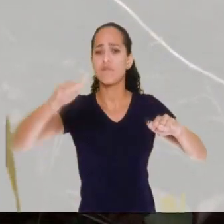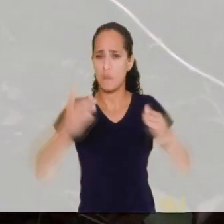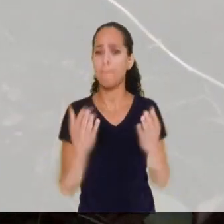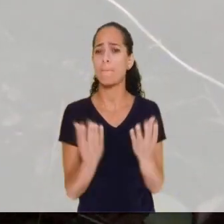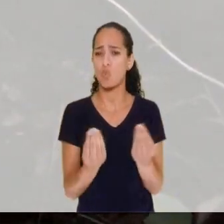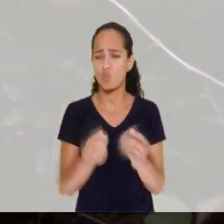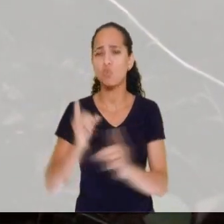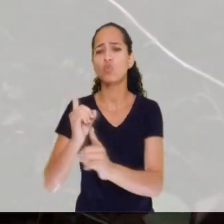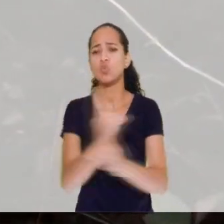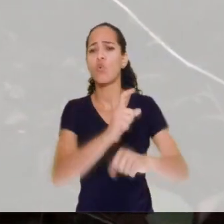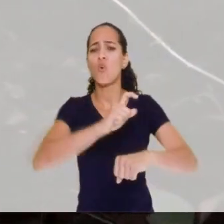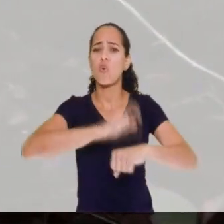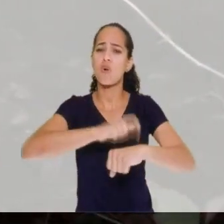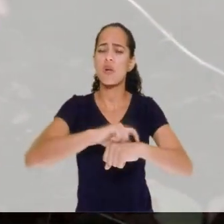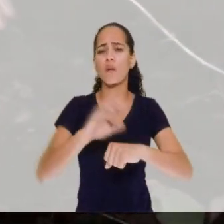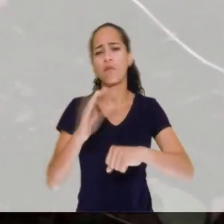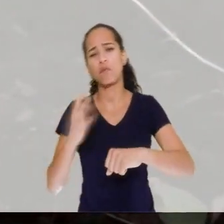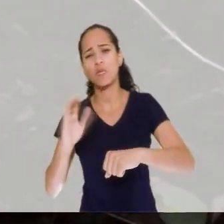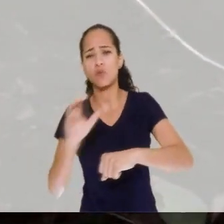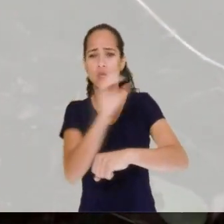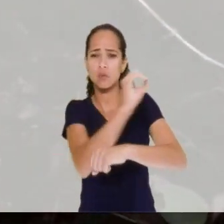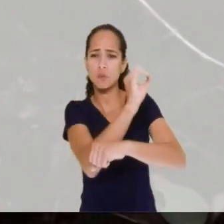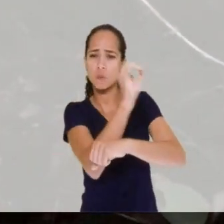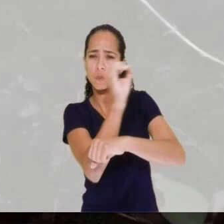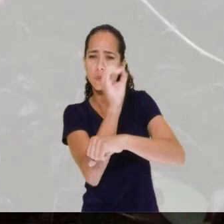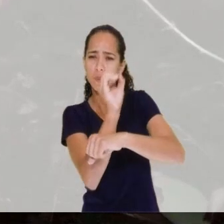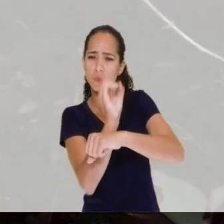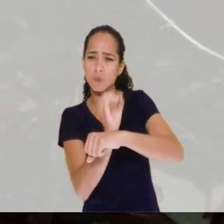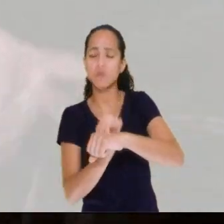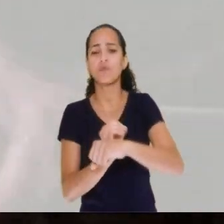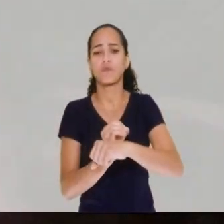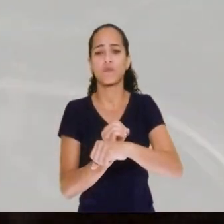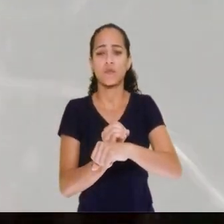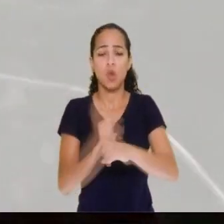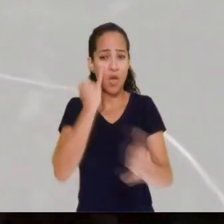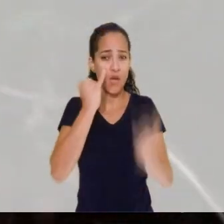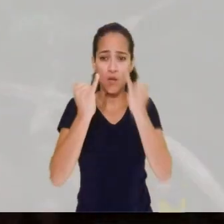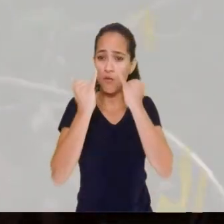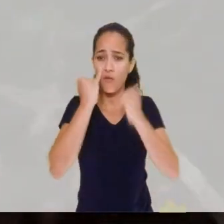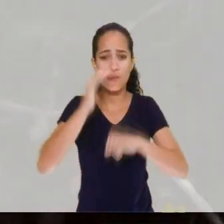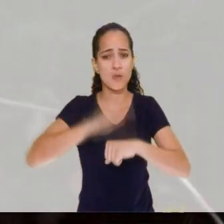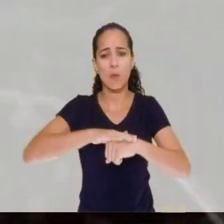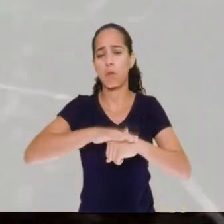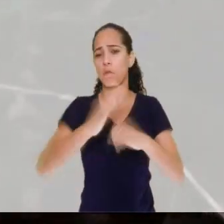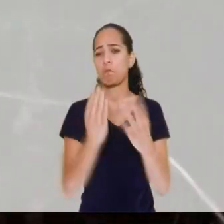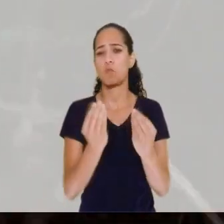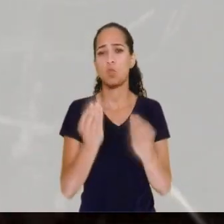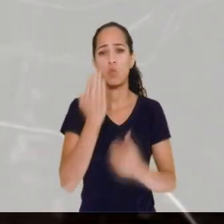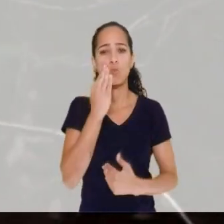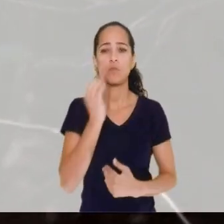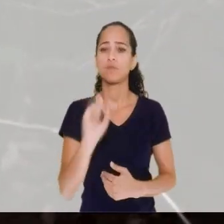indivíduos na busca ativa nesse horário que a gente estava buscando, final de tarde, comecinho da noite. A gente não sabe muito sobre o bicho, essa que é a